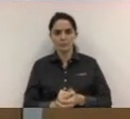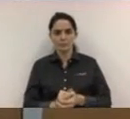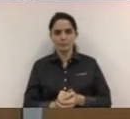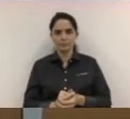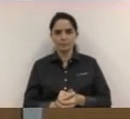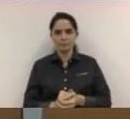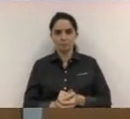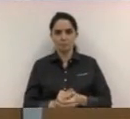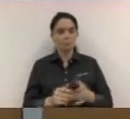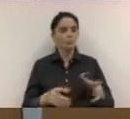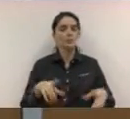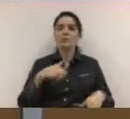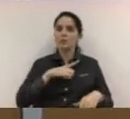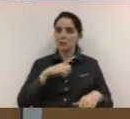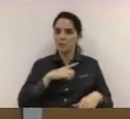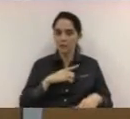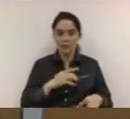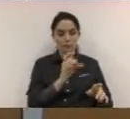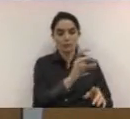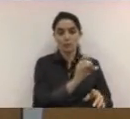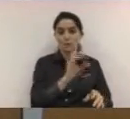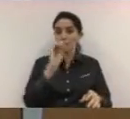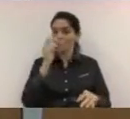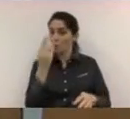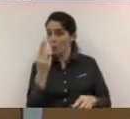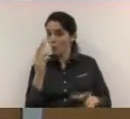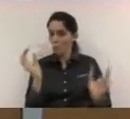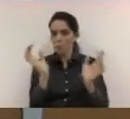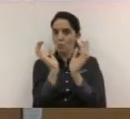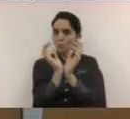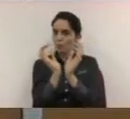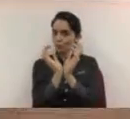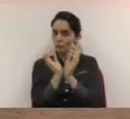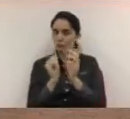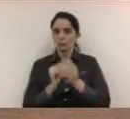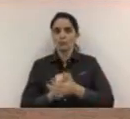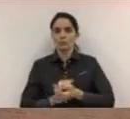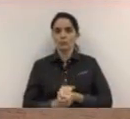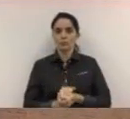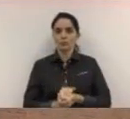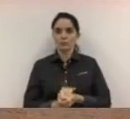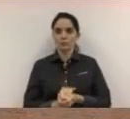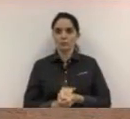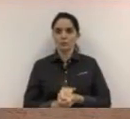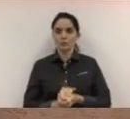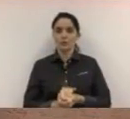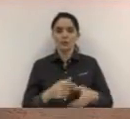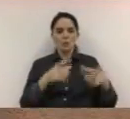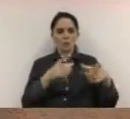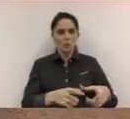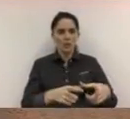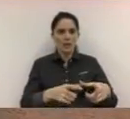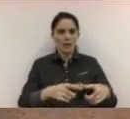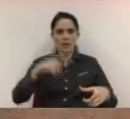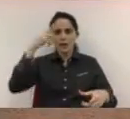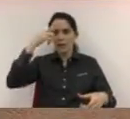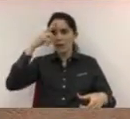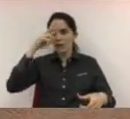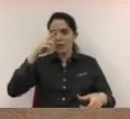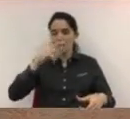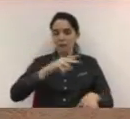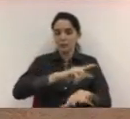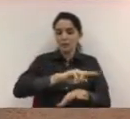em conjunto, portadores de referência à identidade, à ação, à memória dos diferentes grupos formadores da sociedade